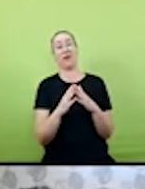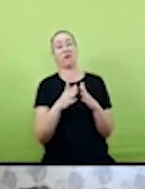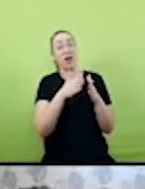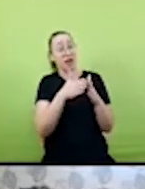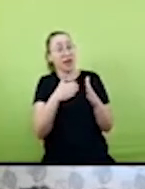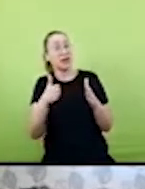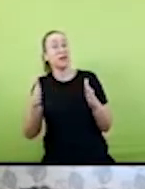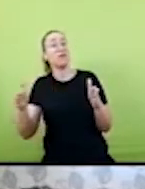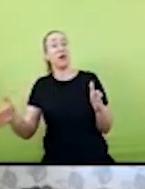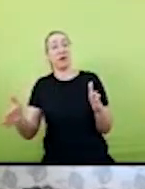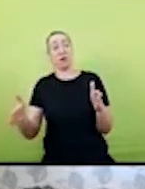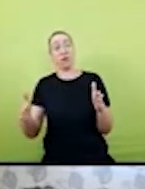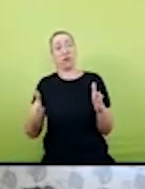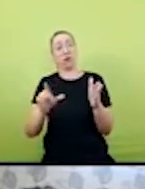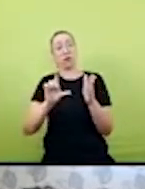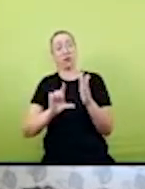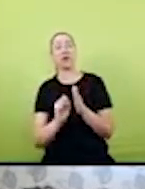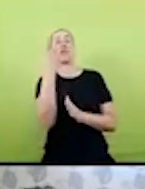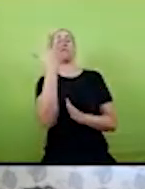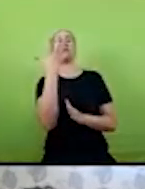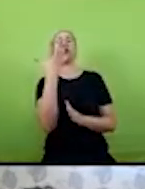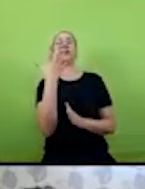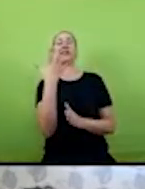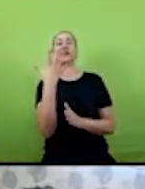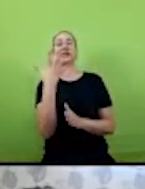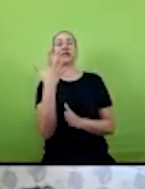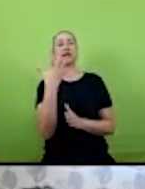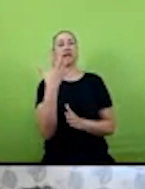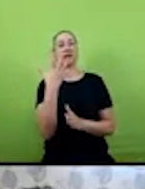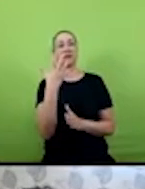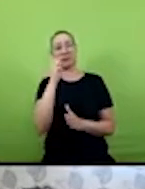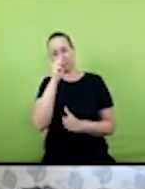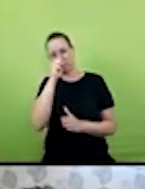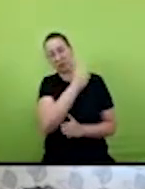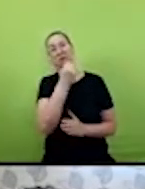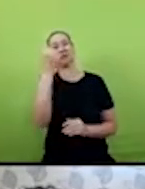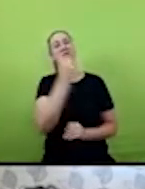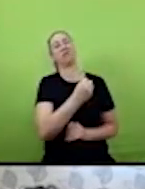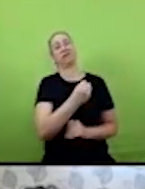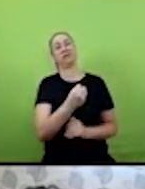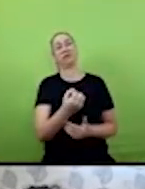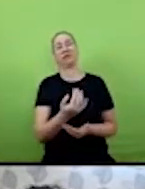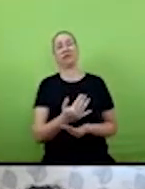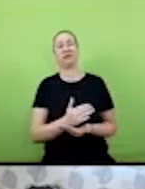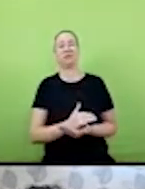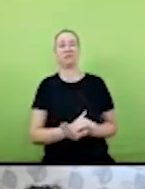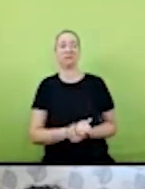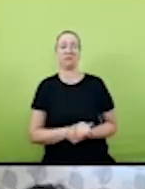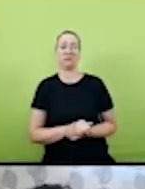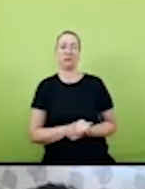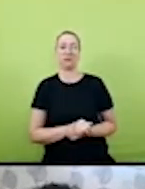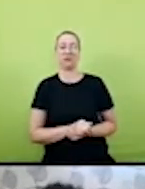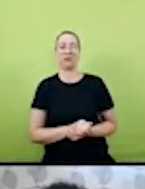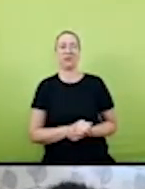ocorre o maior risco, né, e que ela é assassinada, e a gente vê no